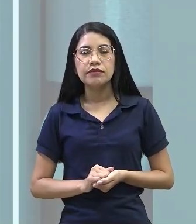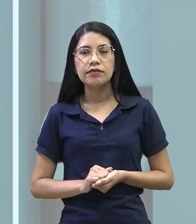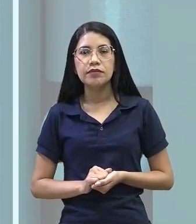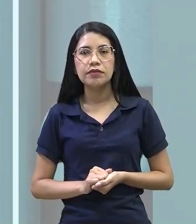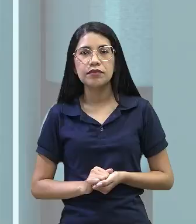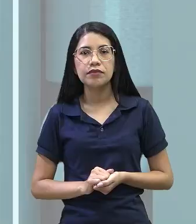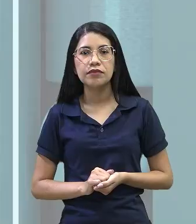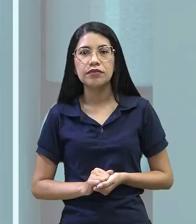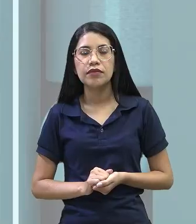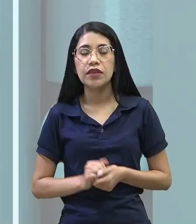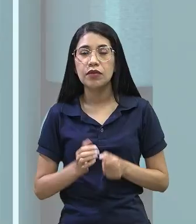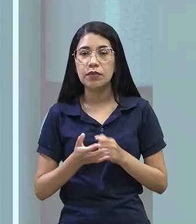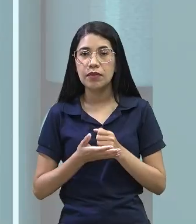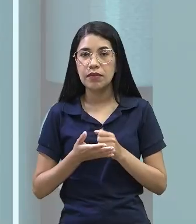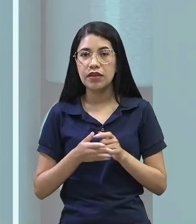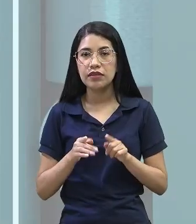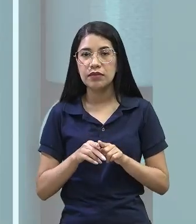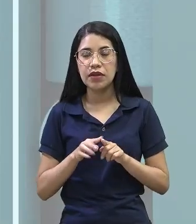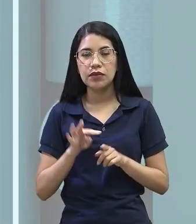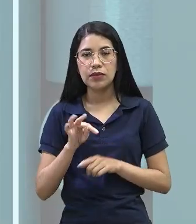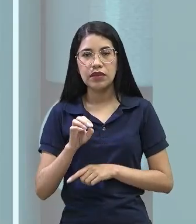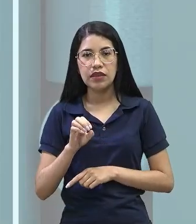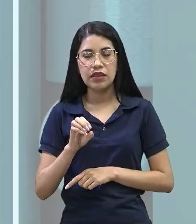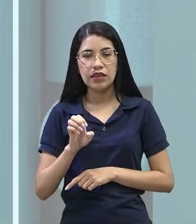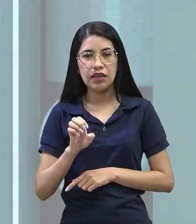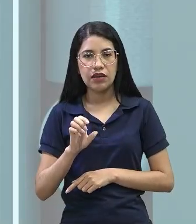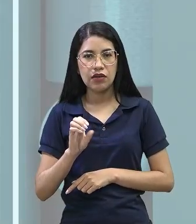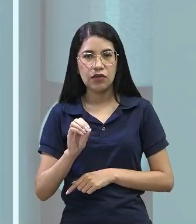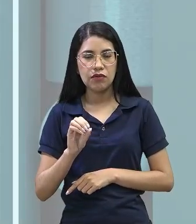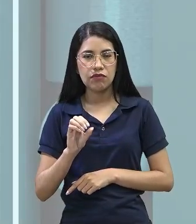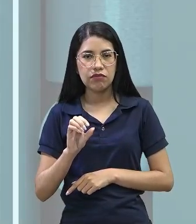Então, esse é o fundamento do tackle. E